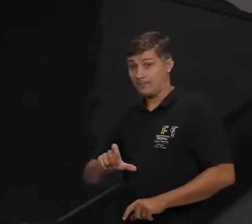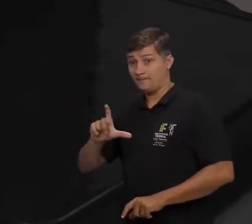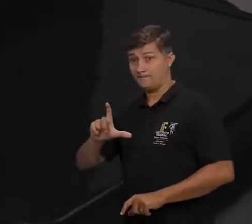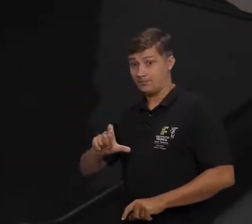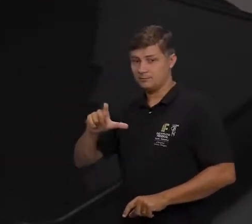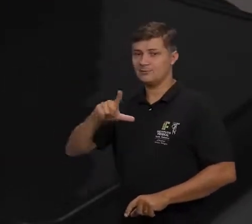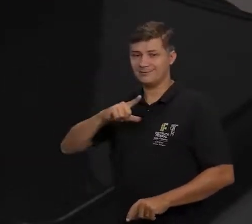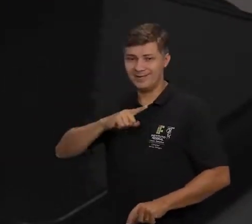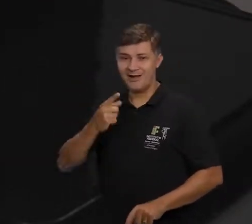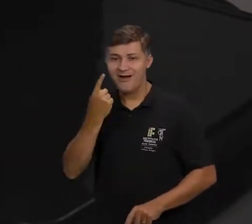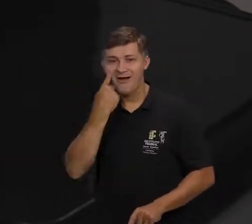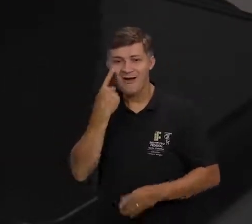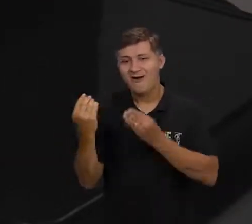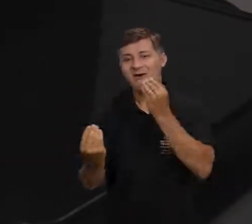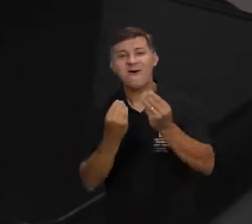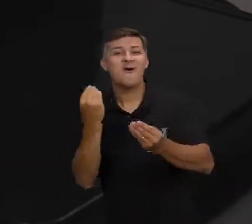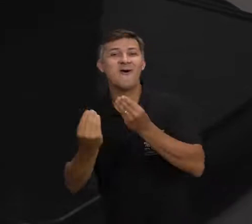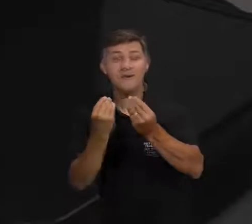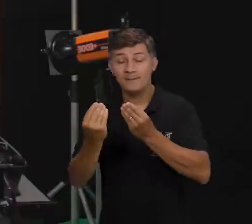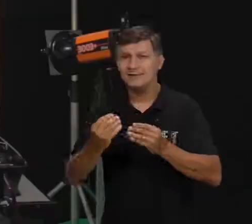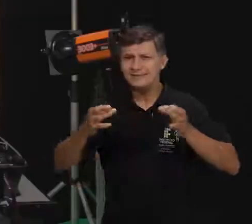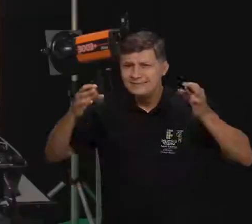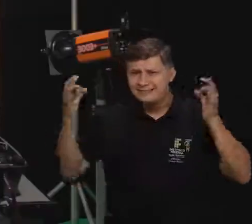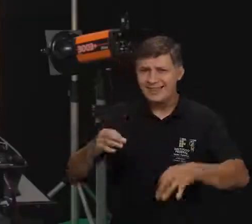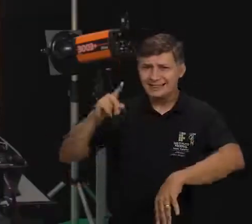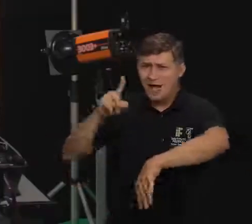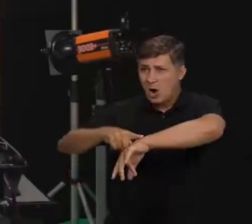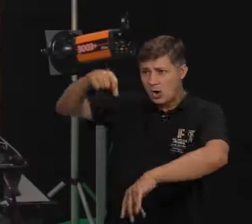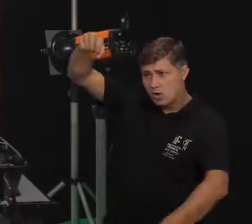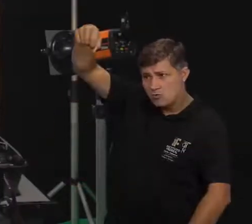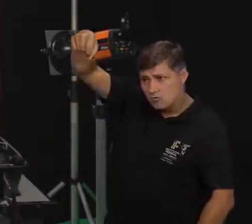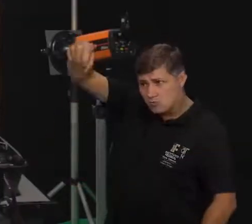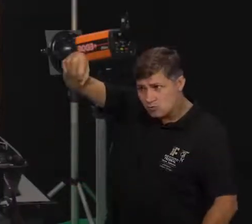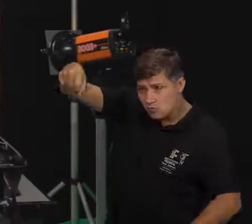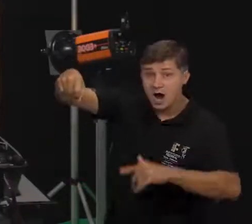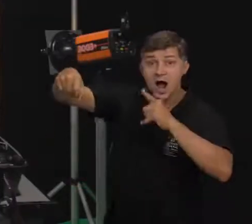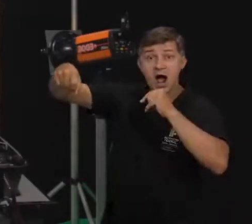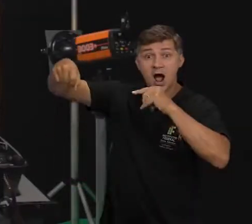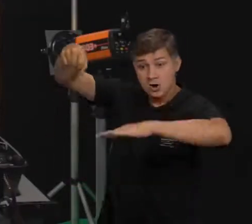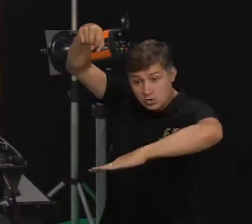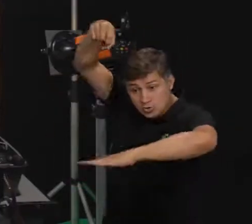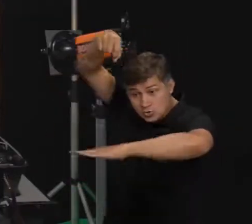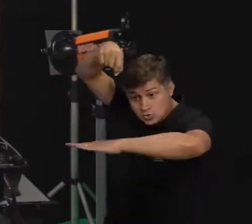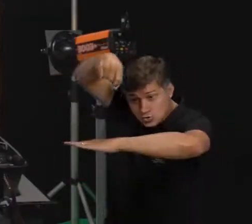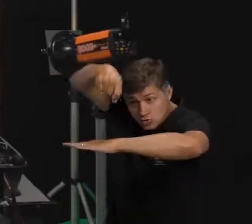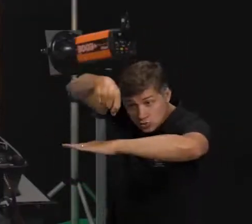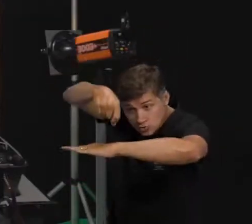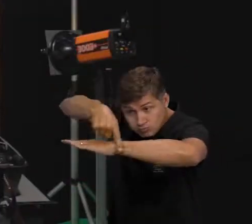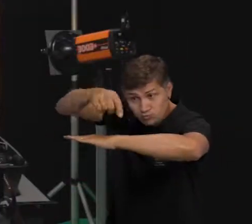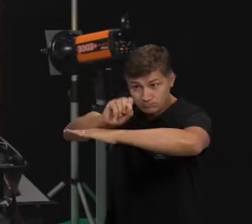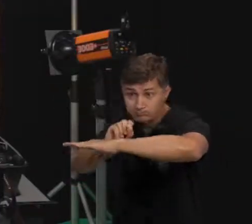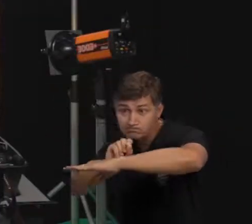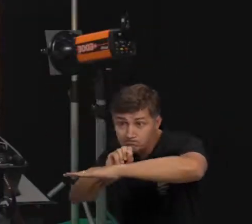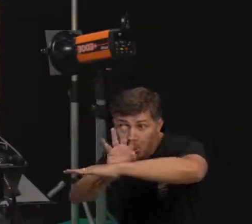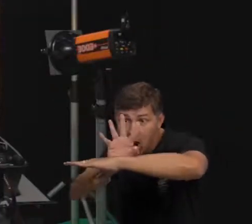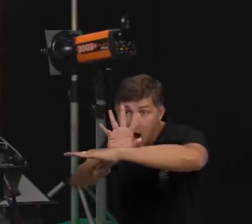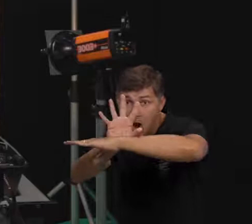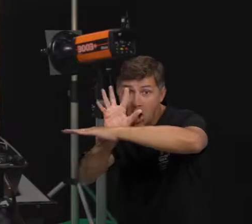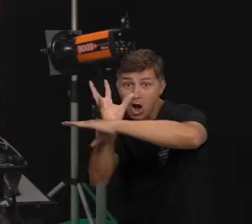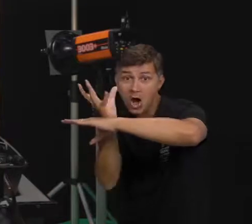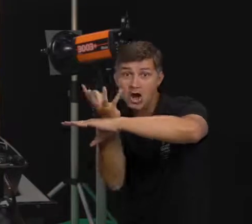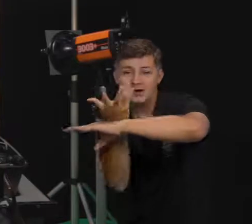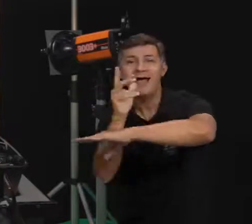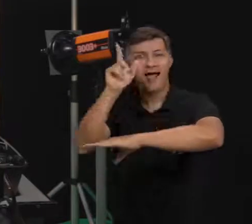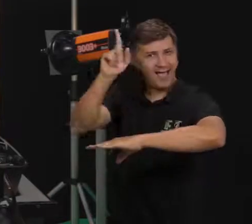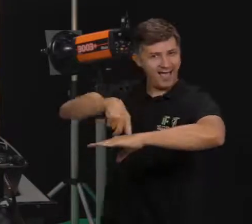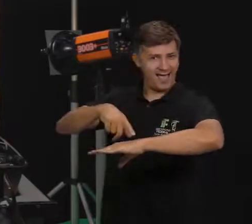Ó, e aí a gente tem esse resultado, ou seja, eu tenho o exato momento que a gotinha bateu na lâmina d'água e ela ainda sobe, e aí isso é o